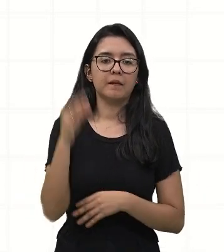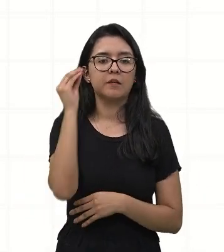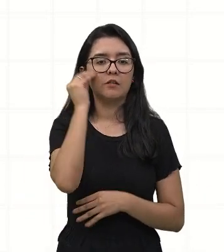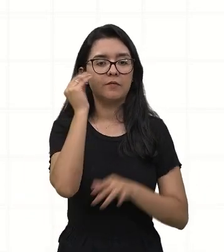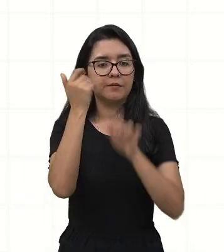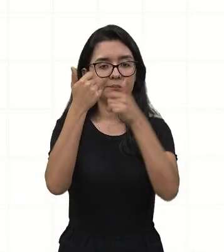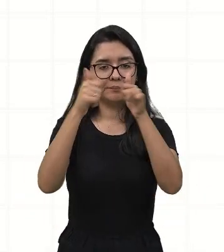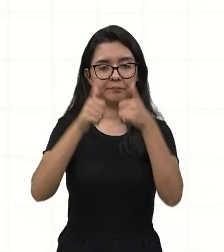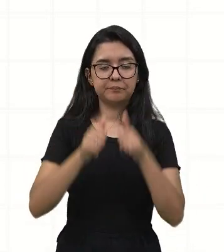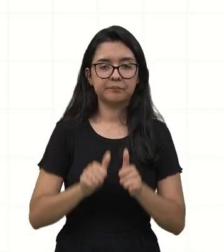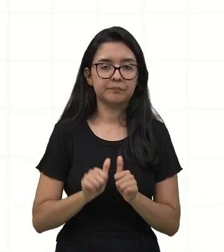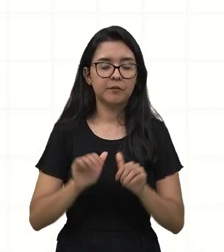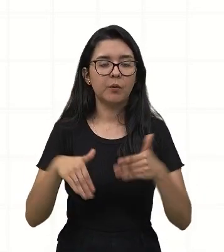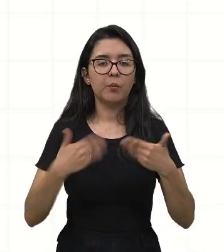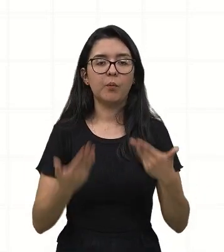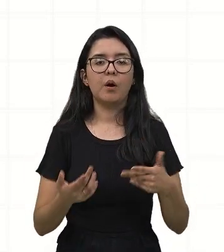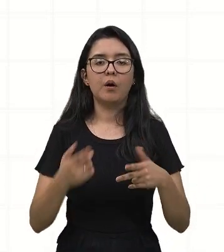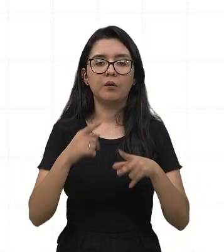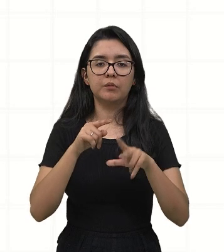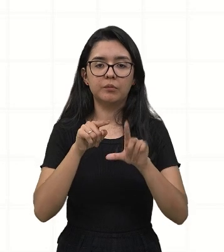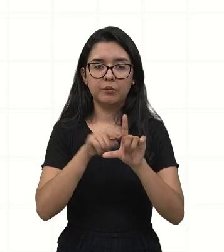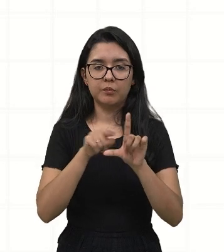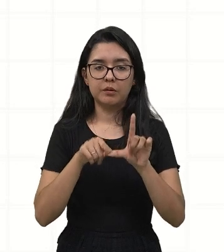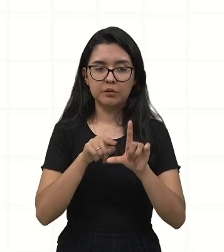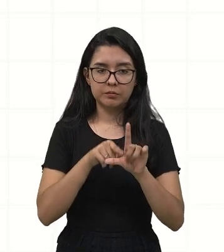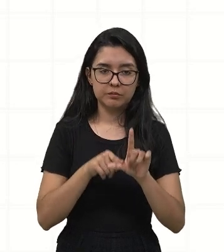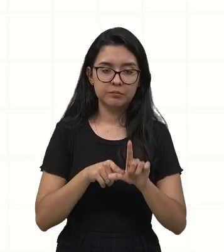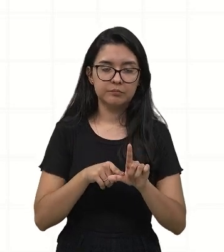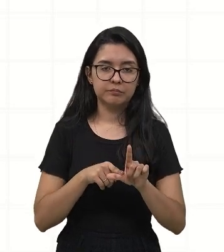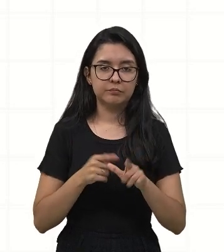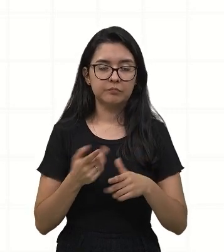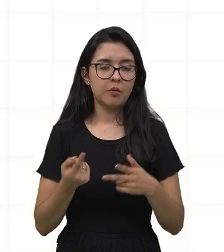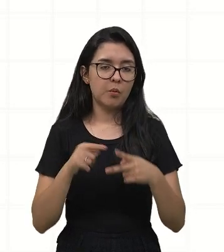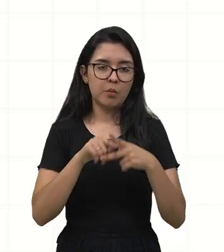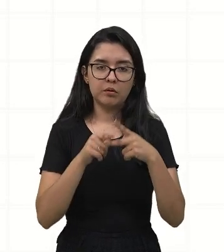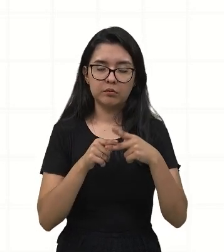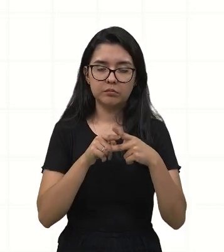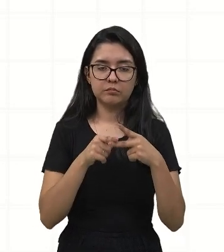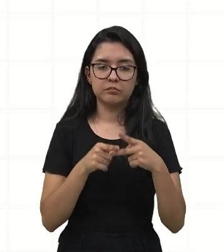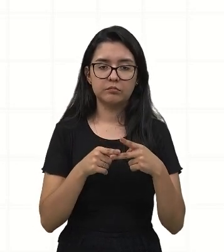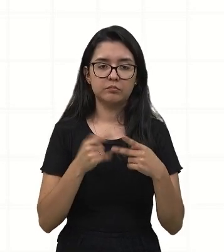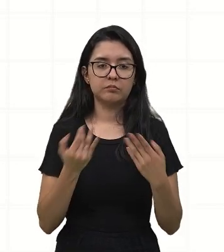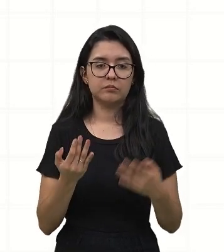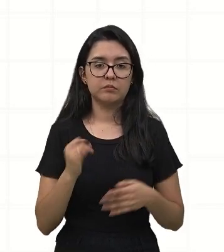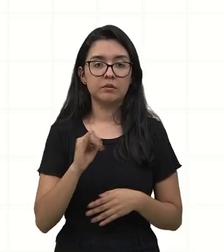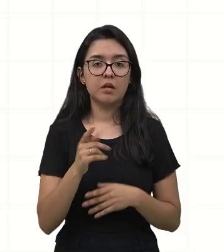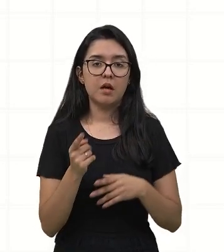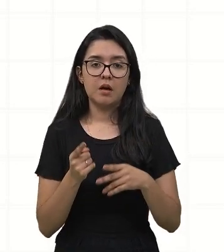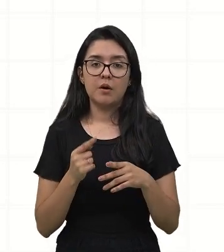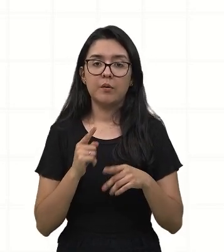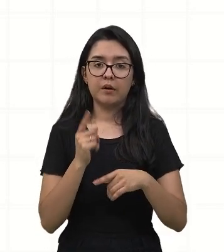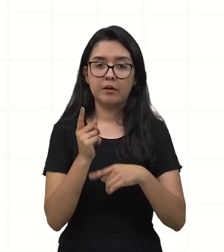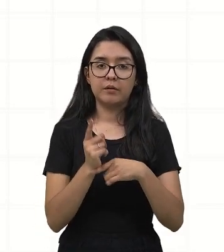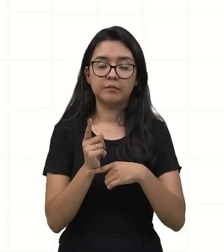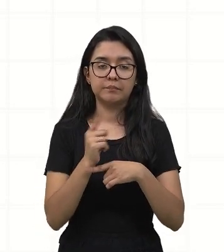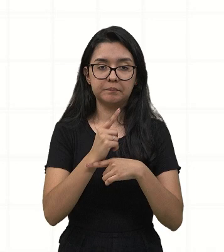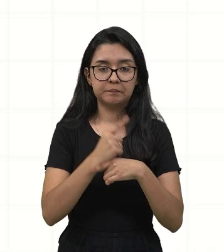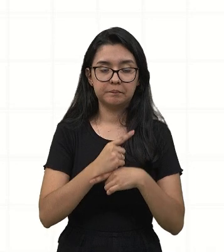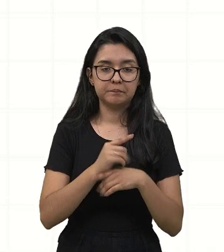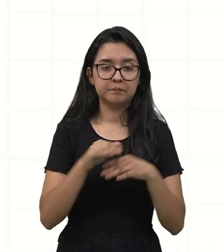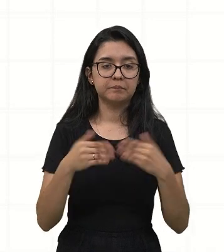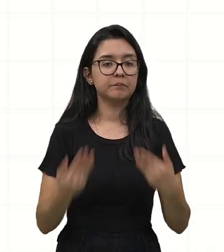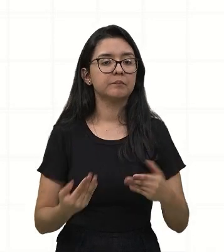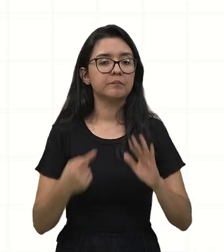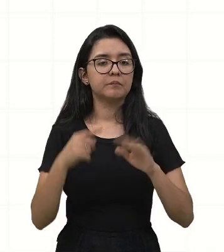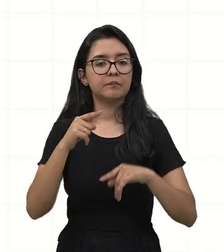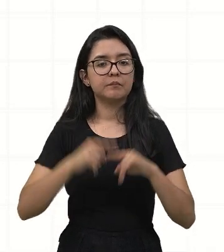analisar o ângulo medido, tá bom? Estamos analisando, neste caso, no sentido anti-horário, tá bom? Nesse transferidor que nós